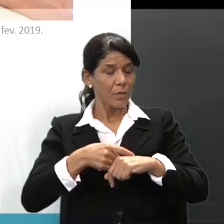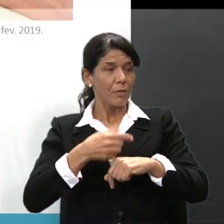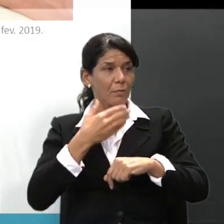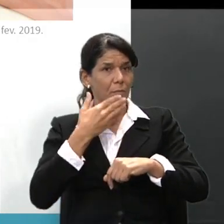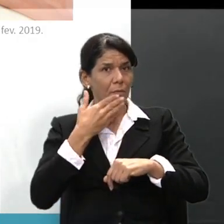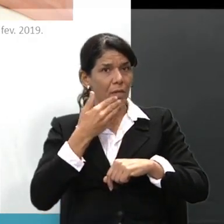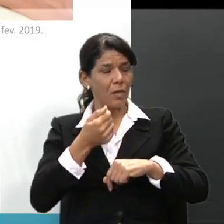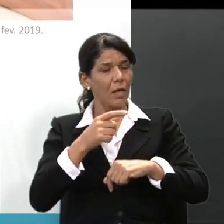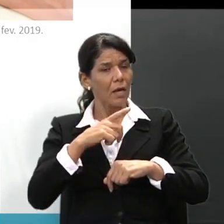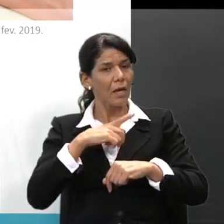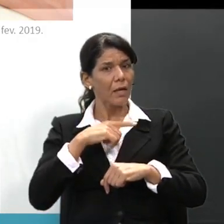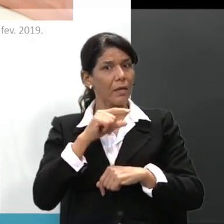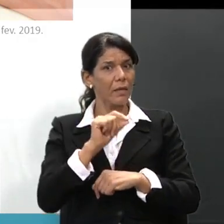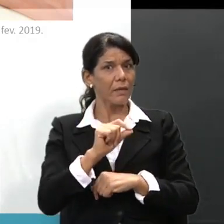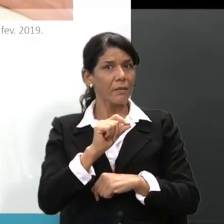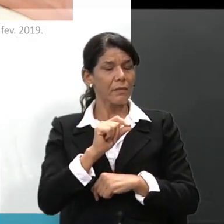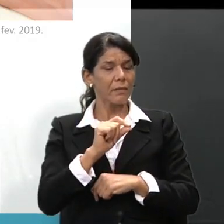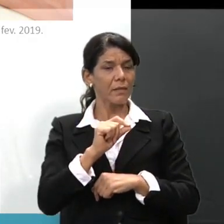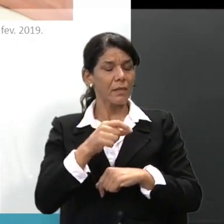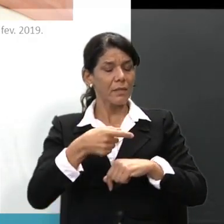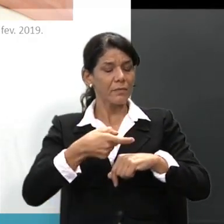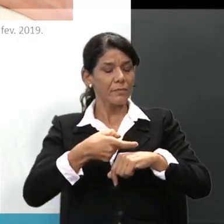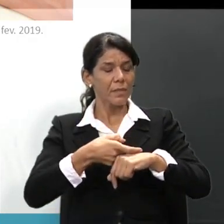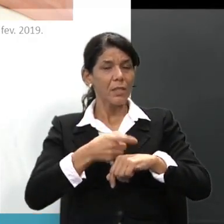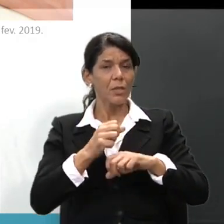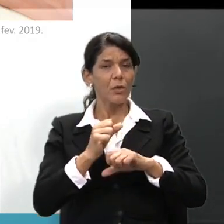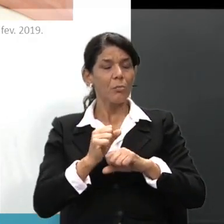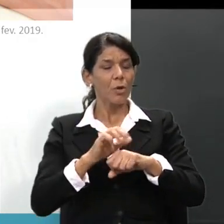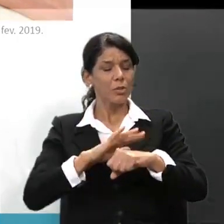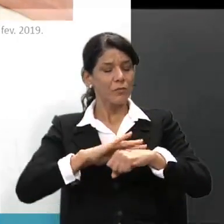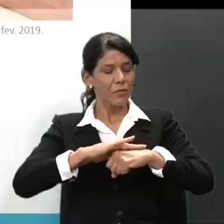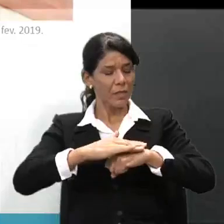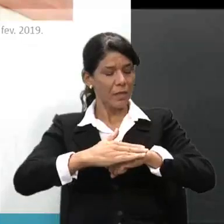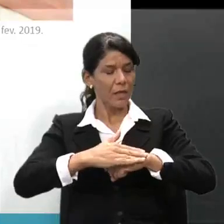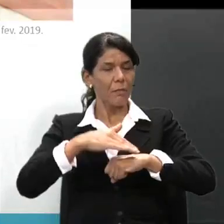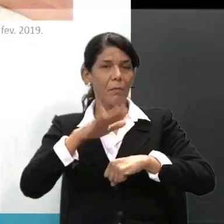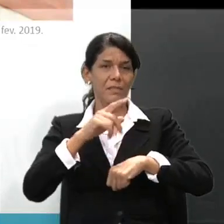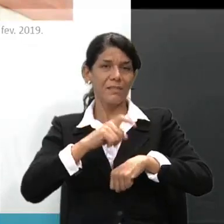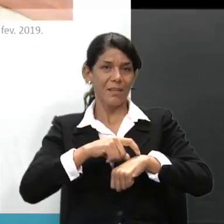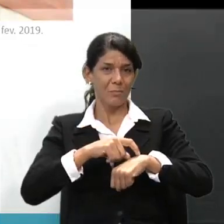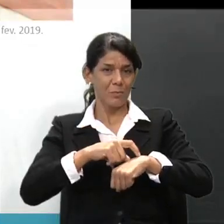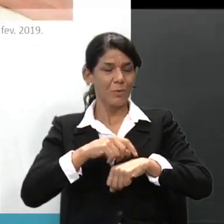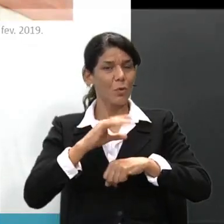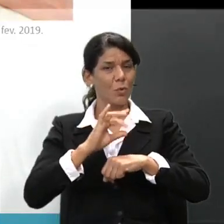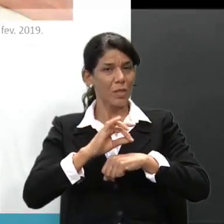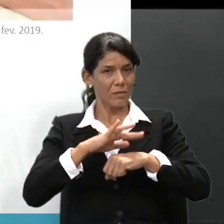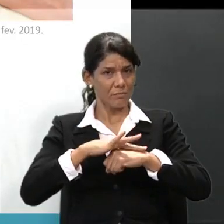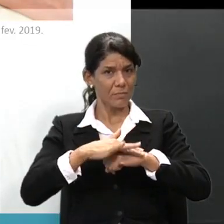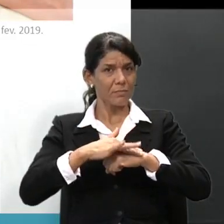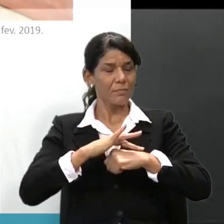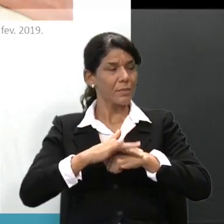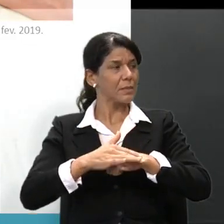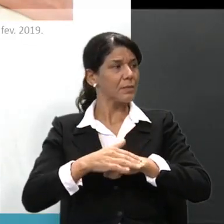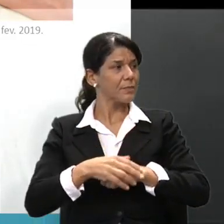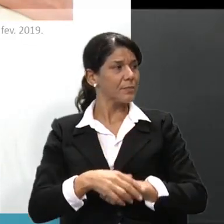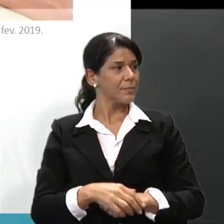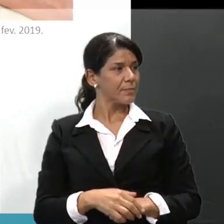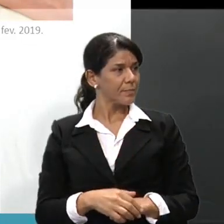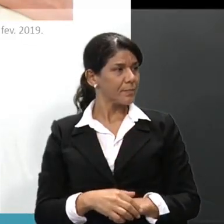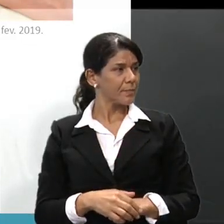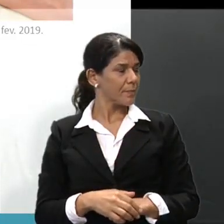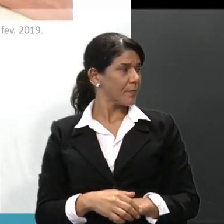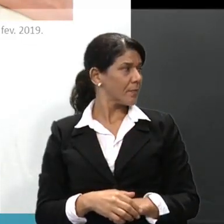nós temos que esse dispositivo ele pode permanecer por mais tempo no paciente. Então, nós realizamos